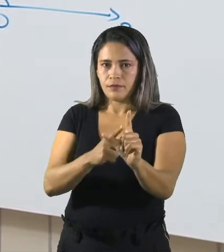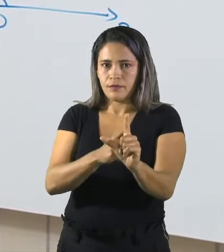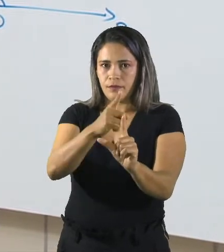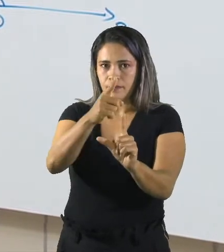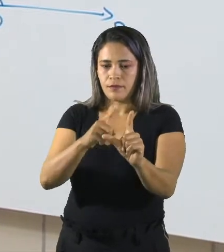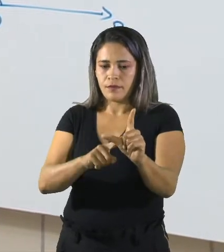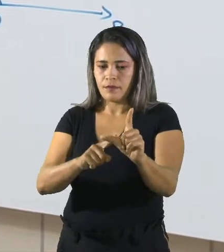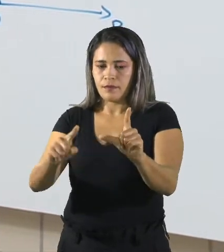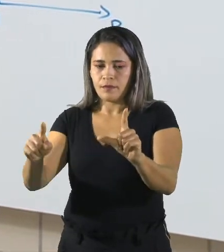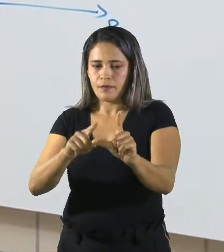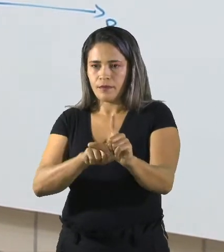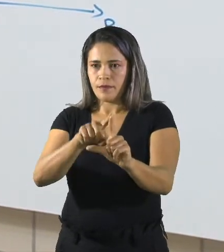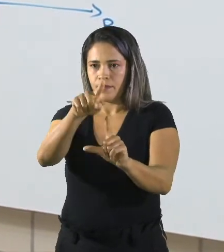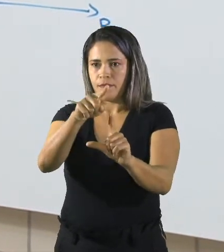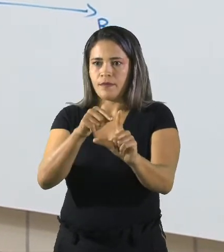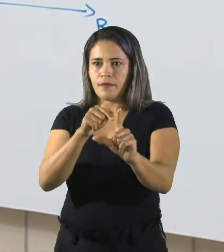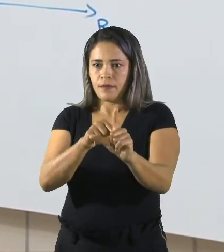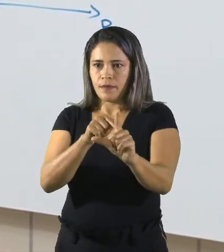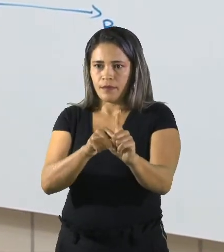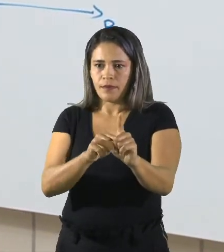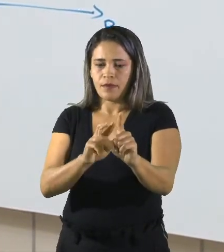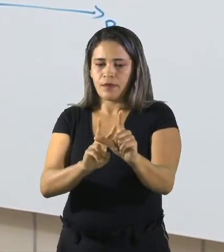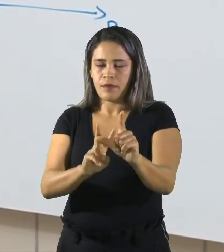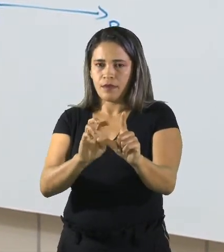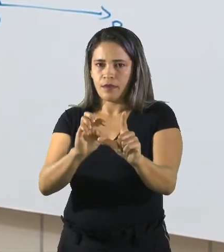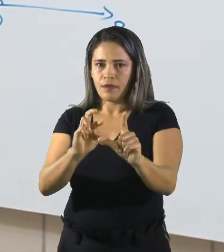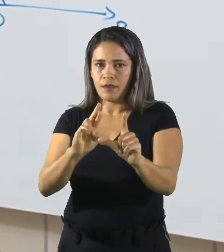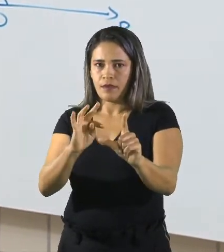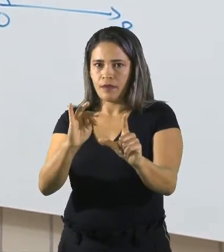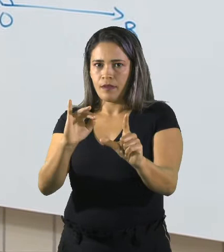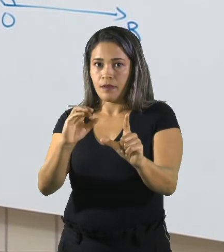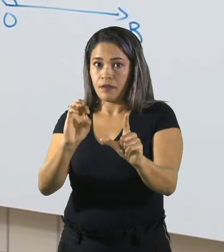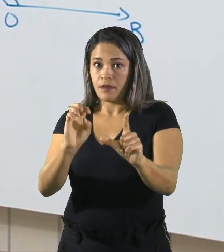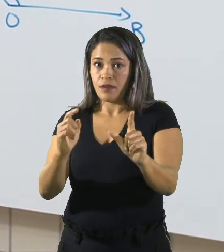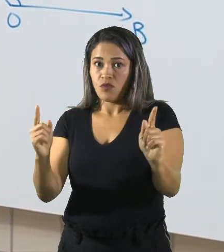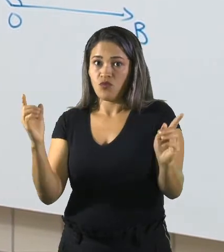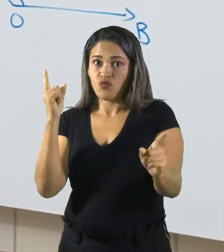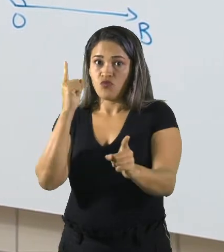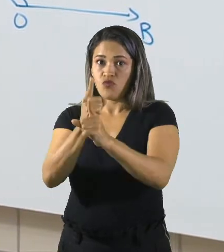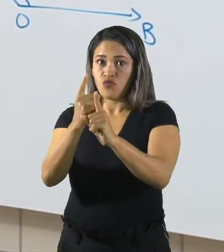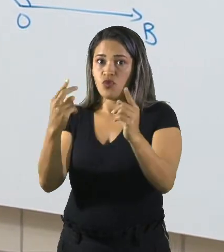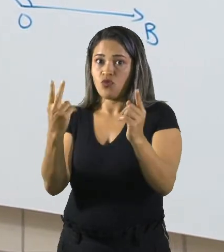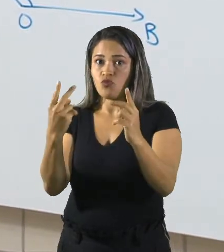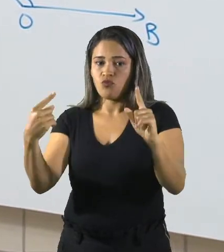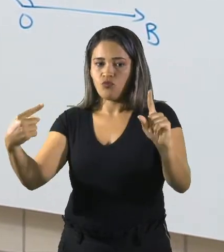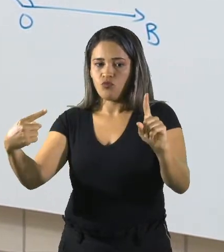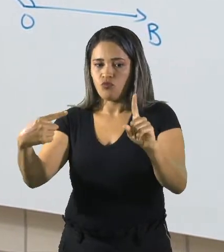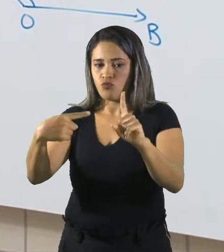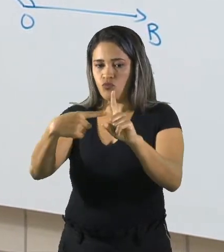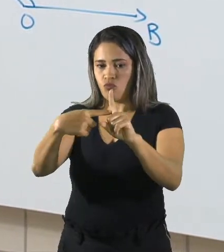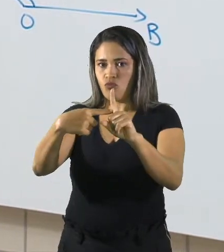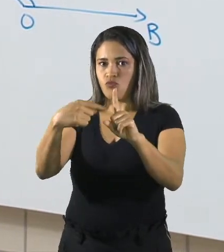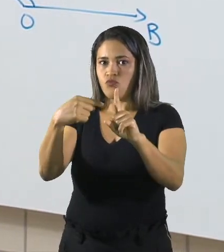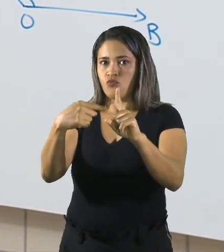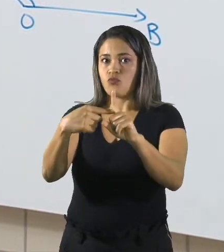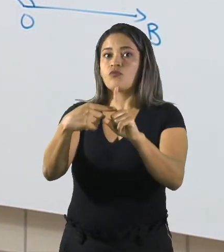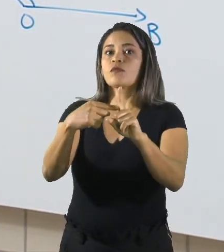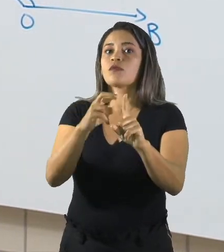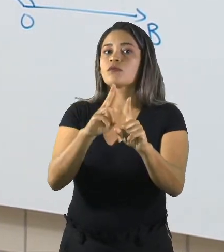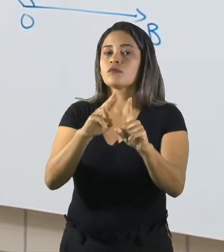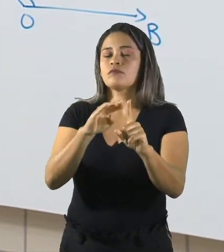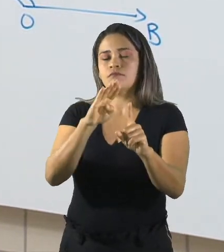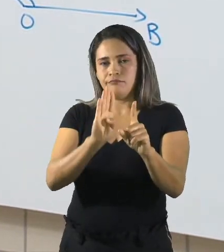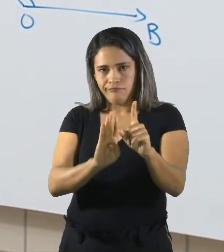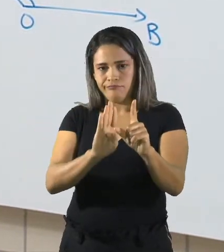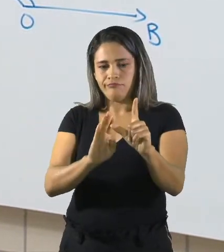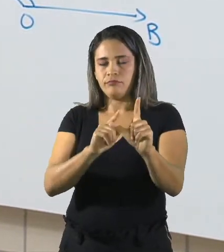têm origem. Então, o vértice é o ponto B. Os lados, por consequência, vão ser o quê? Os